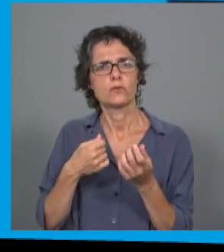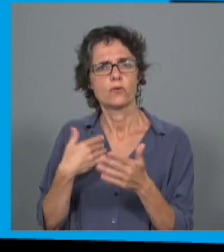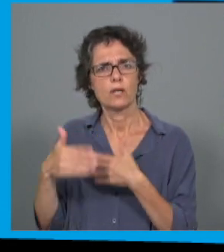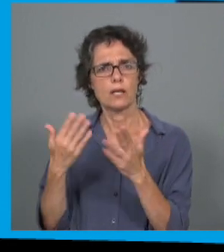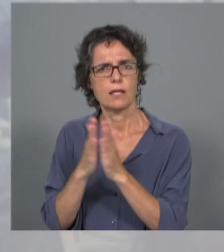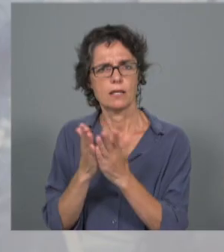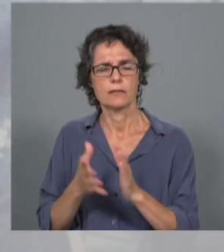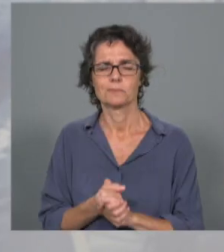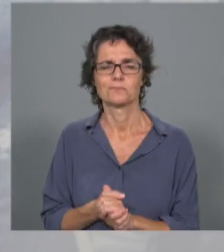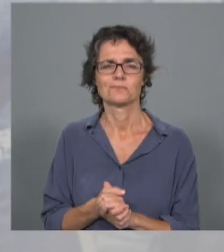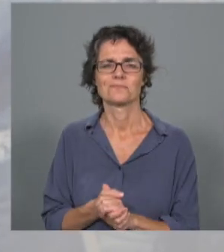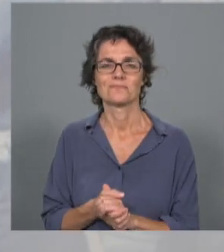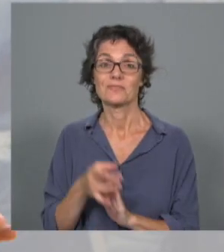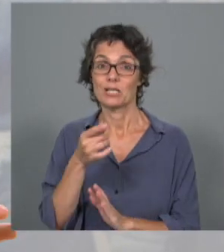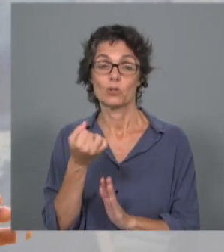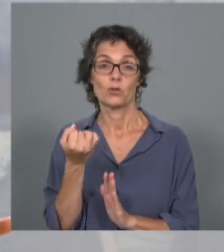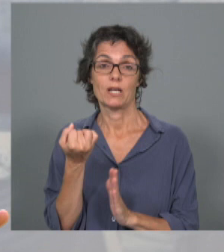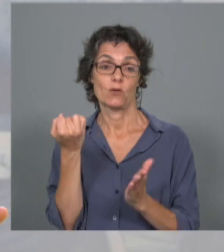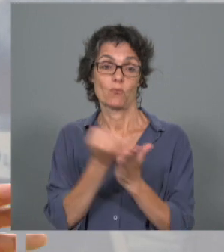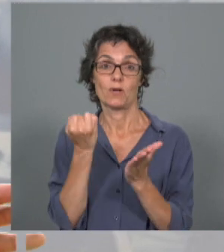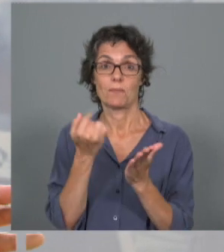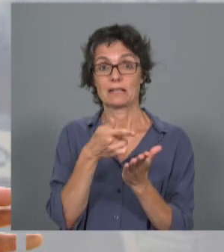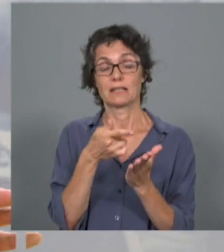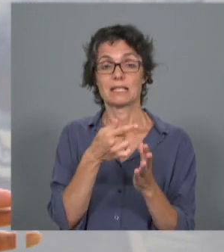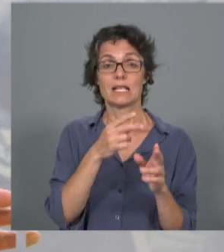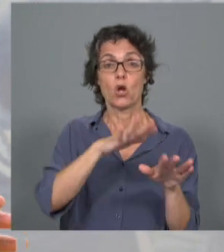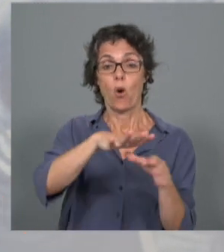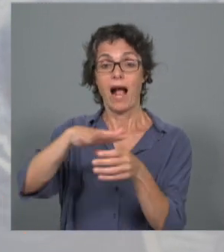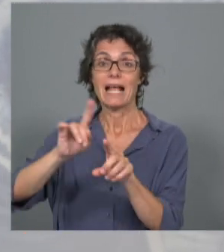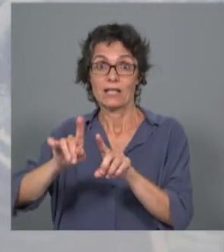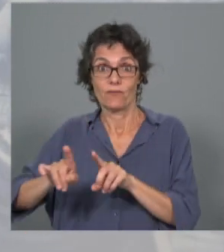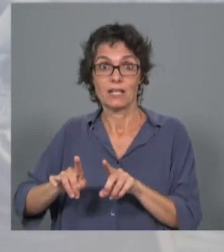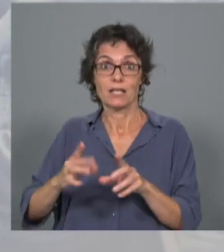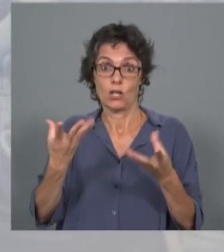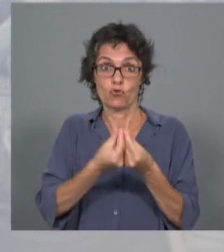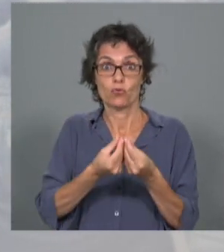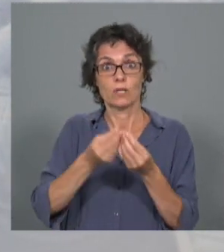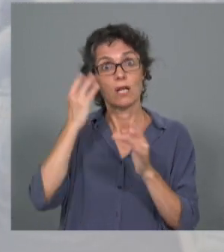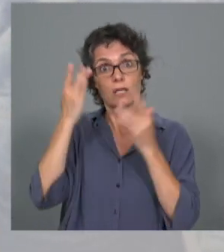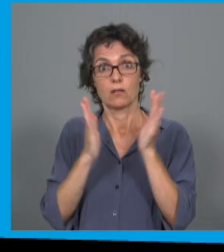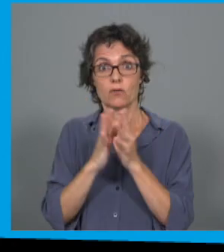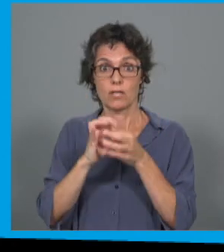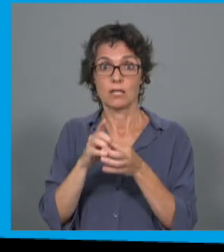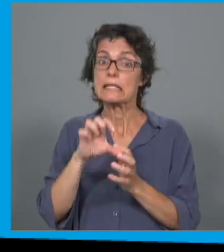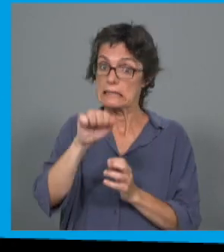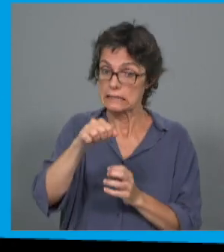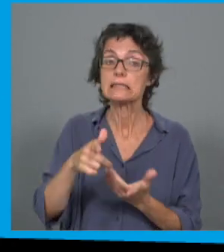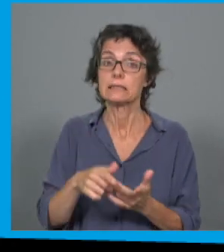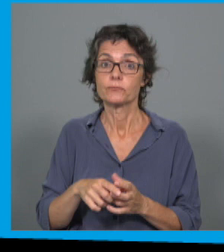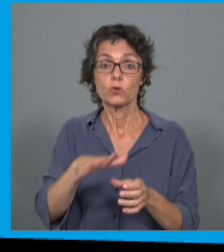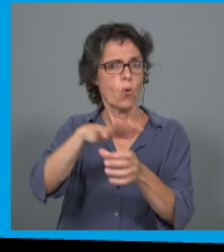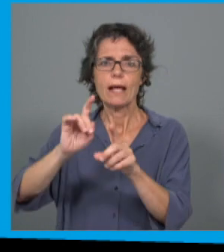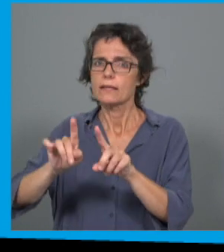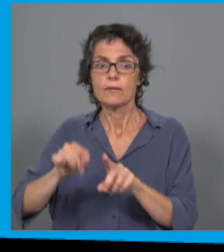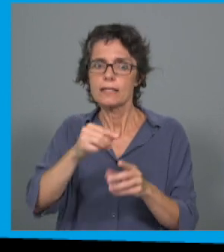essa marca interdisciplinar, como referia, não é? Das diferentes áreas da teologia. Exatamente. Esta multidisciplinariedade é